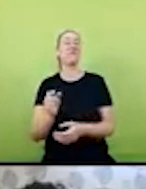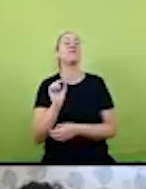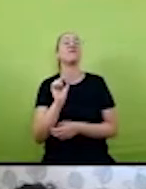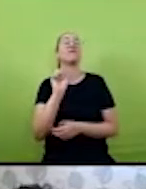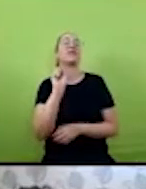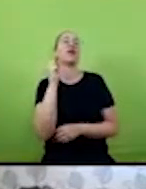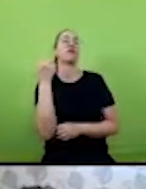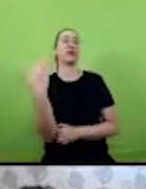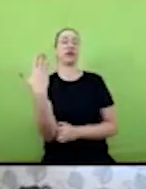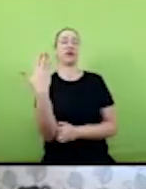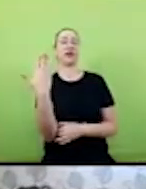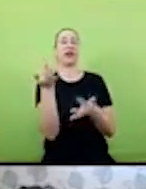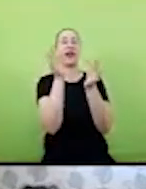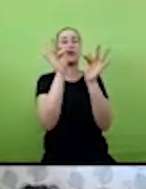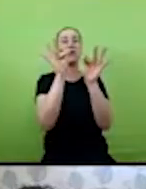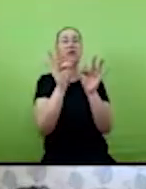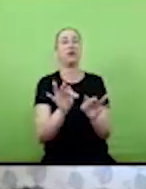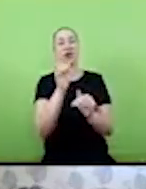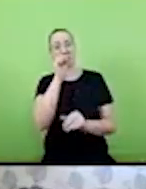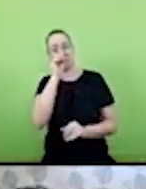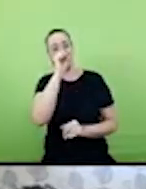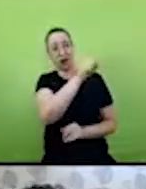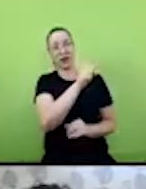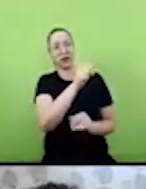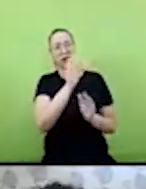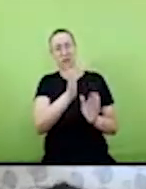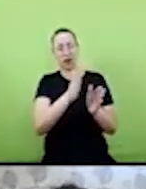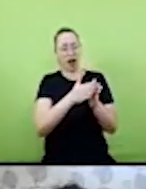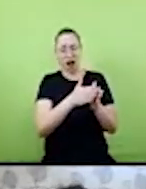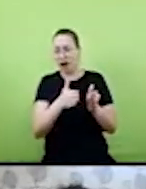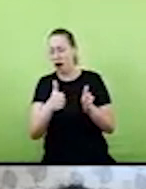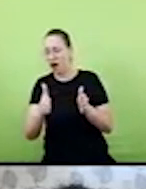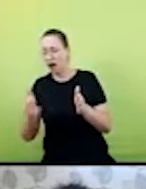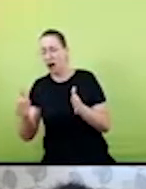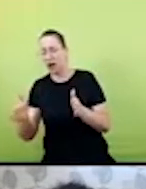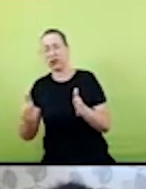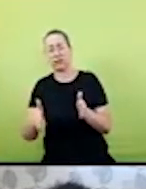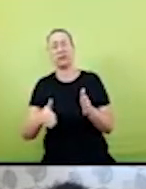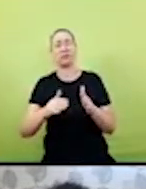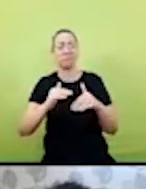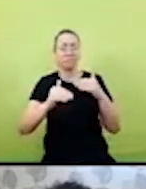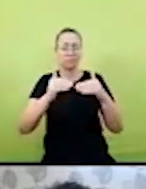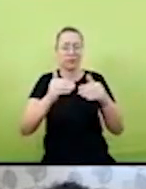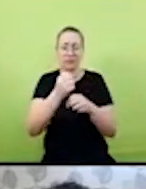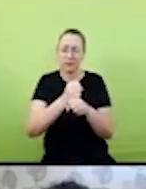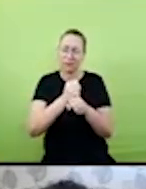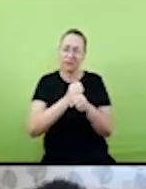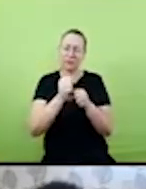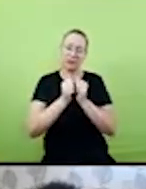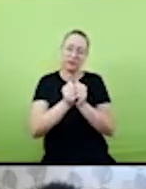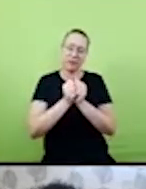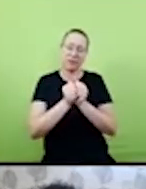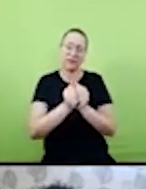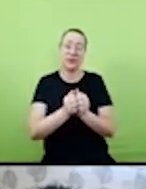do ciclo da violência. A mulher tentou de tudo, passou por vários anos aí de violência, e quando ela decide